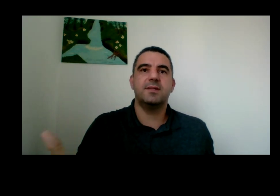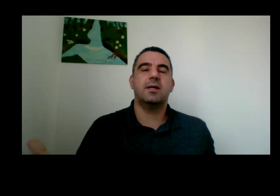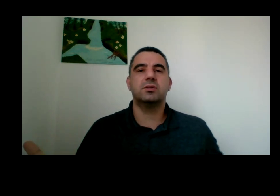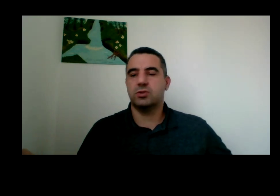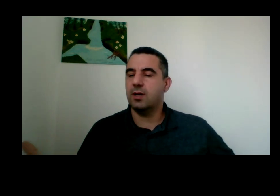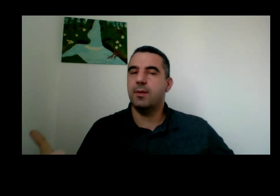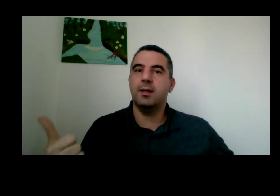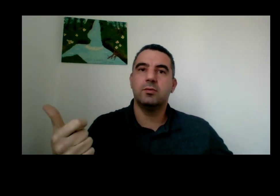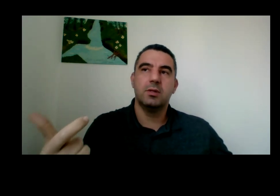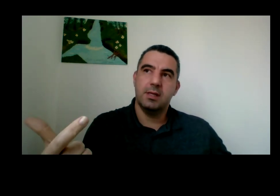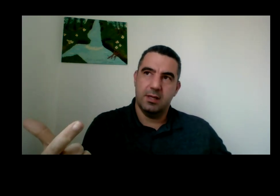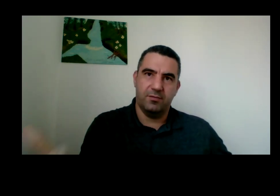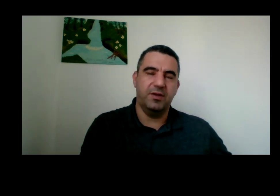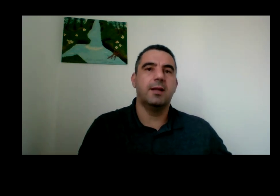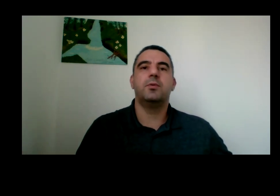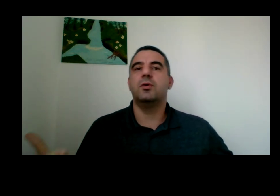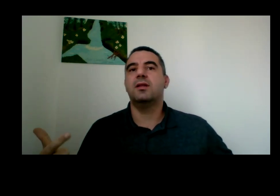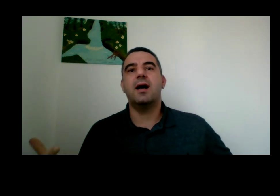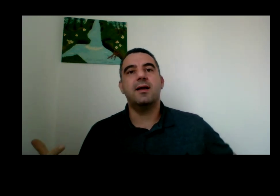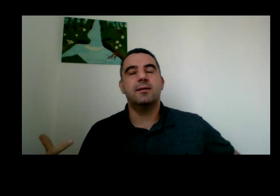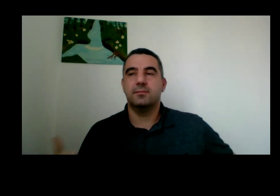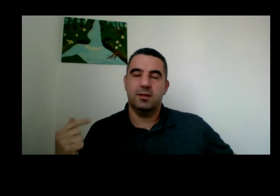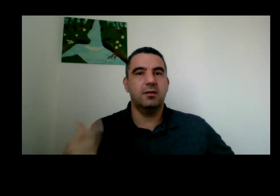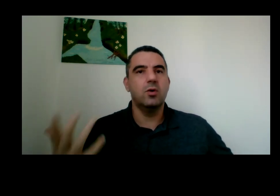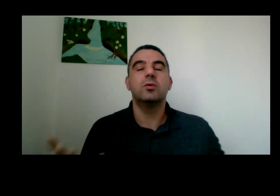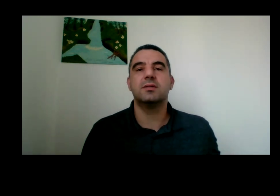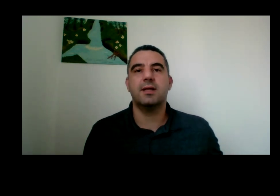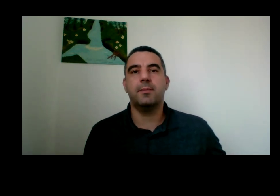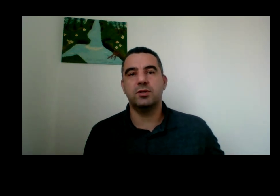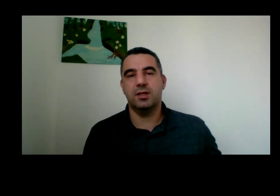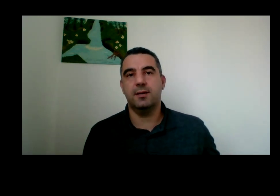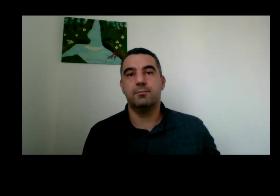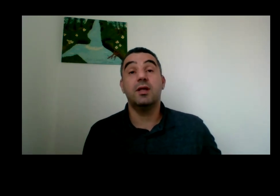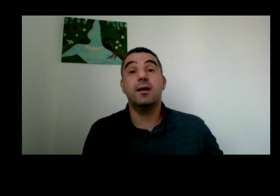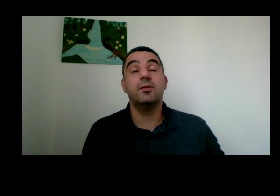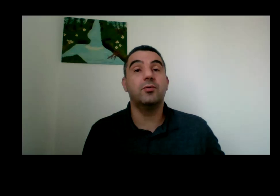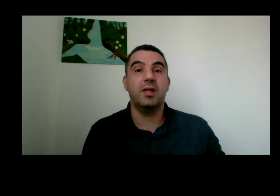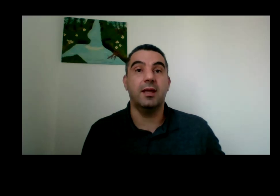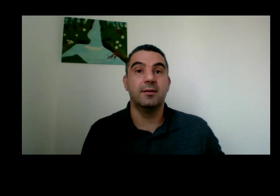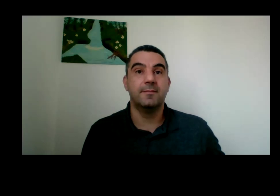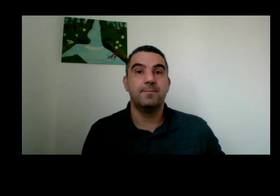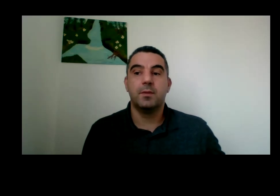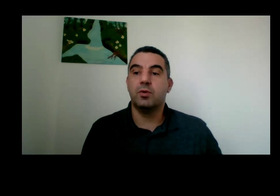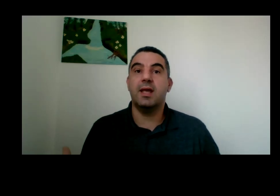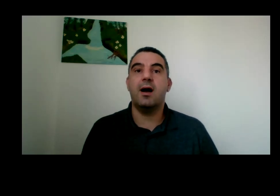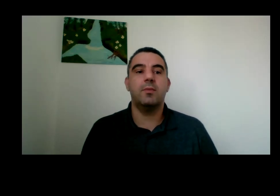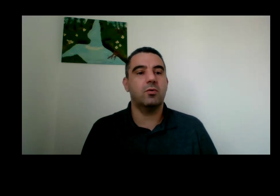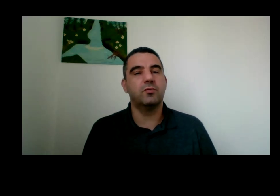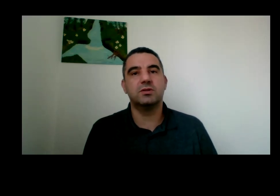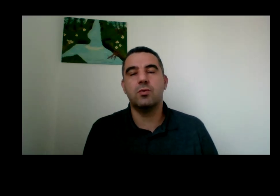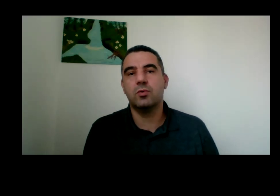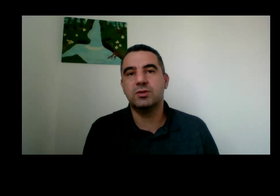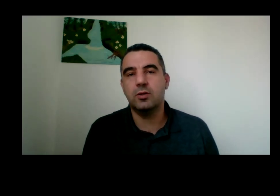vaga especial de estacionamento, fila prioritária, entre outras que ela pode ter. Por que que ela não tem? Porque há